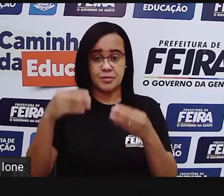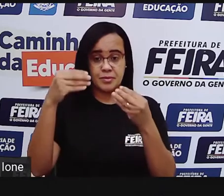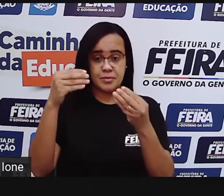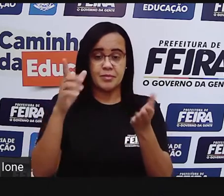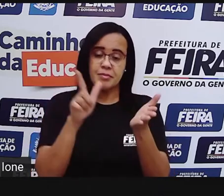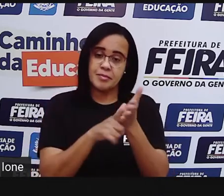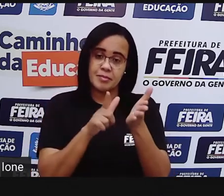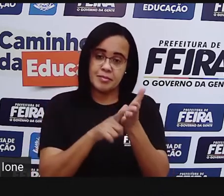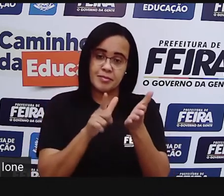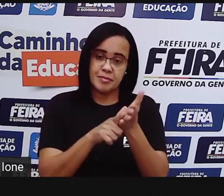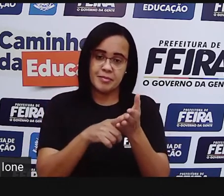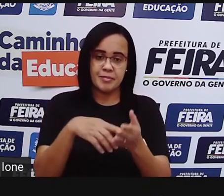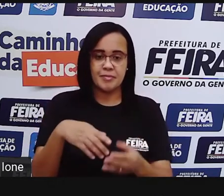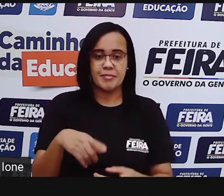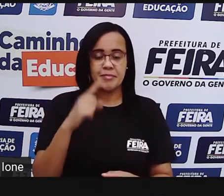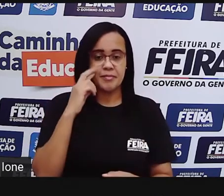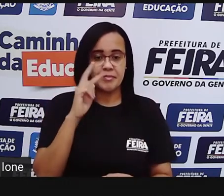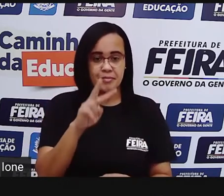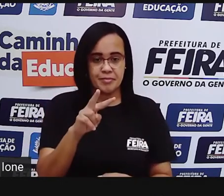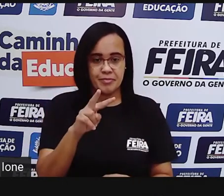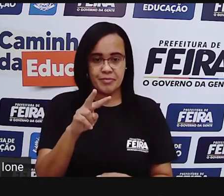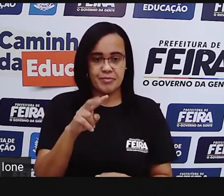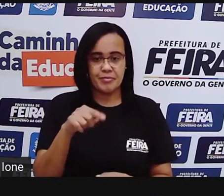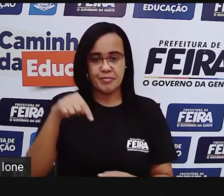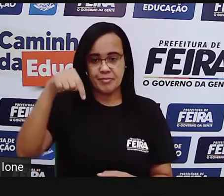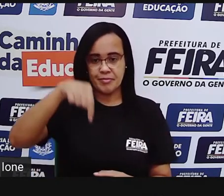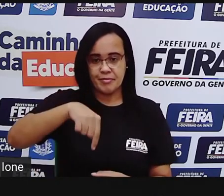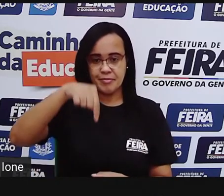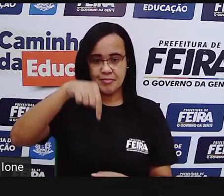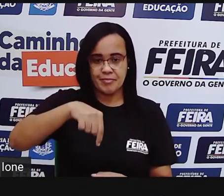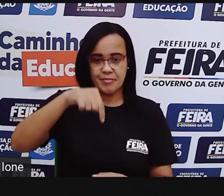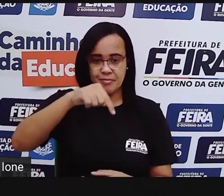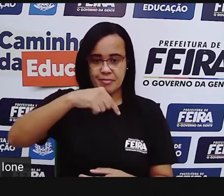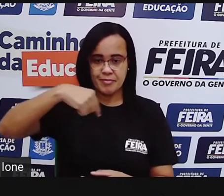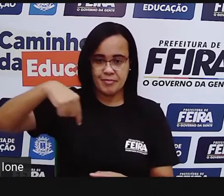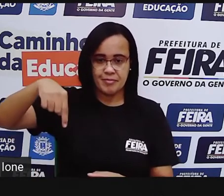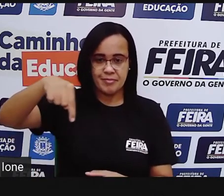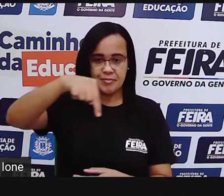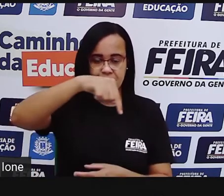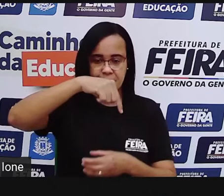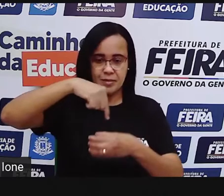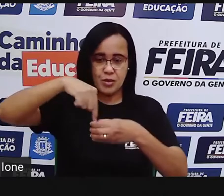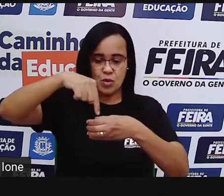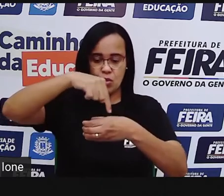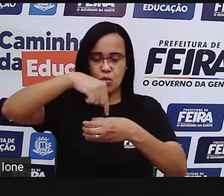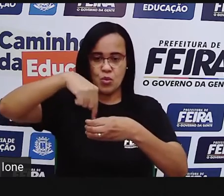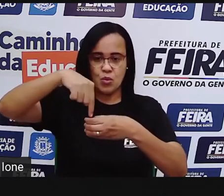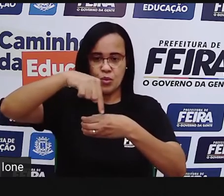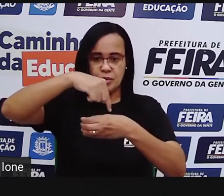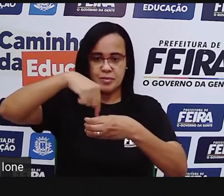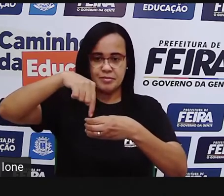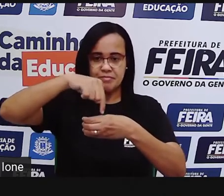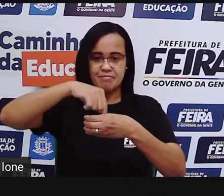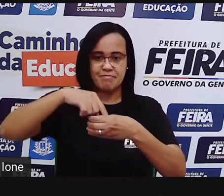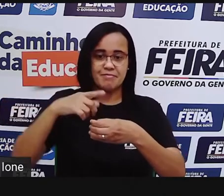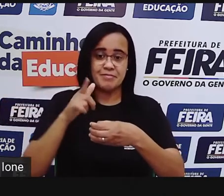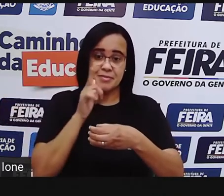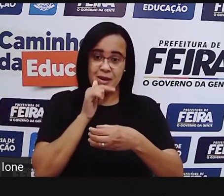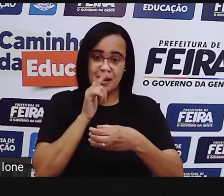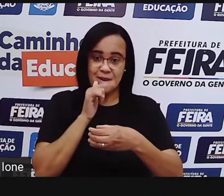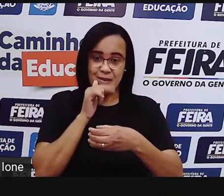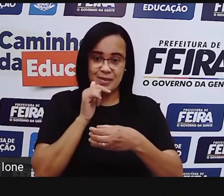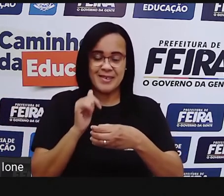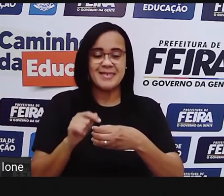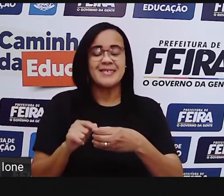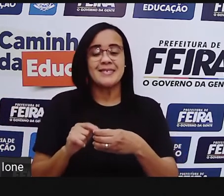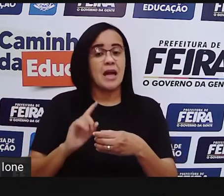olha. A gente vai molhar o dedinho e vai passar em volta da borda do copo, que é para ele ficar bem molhadinho. E